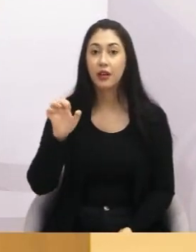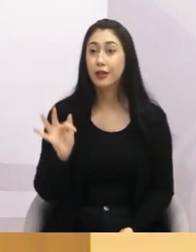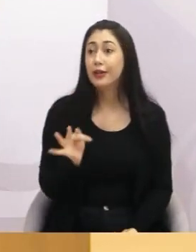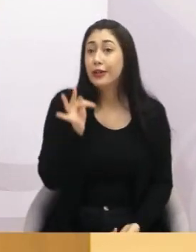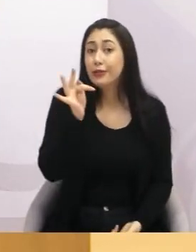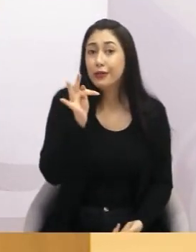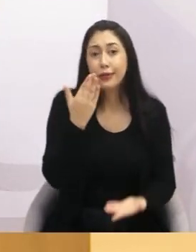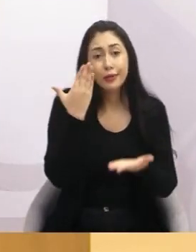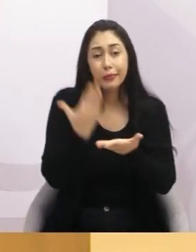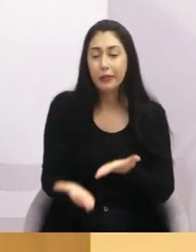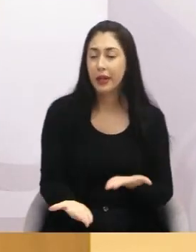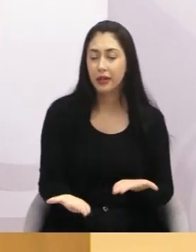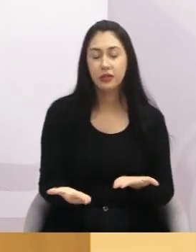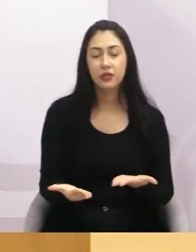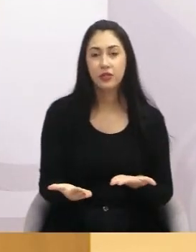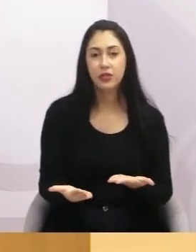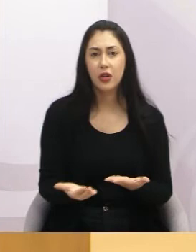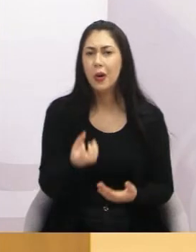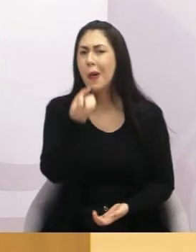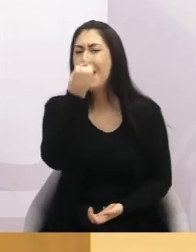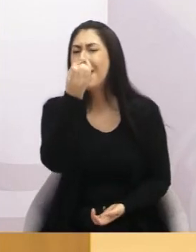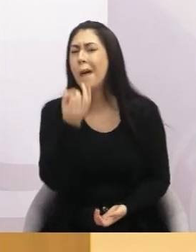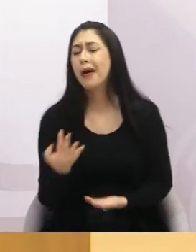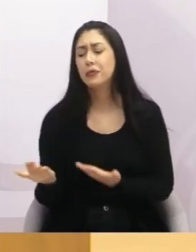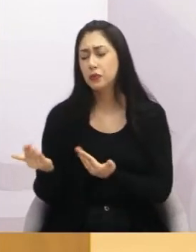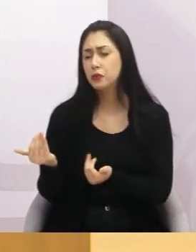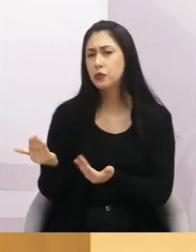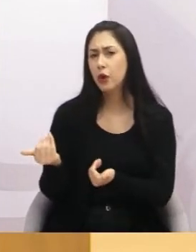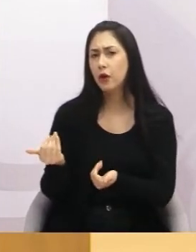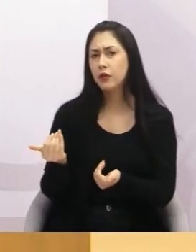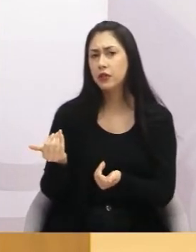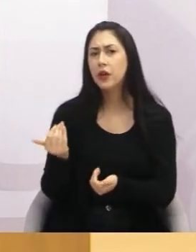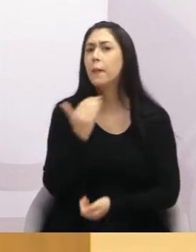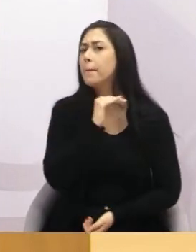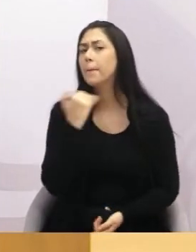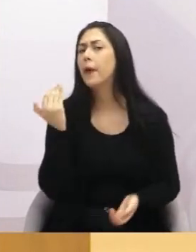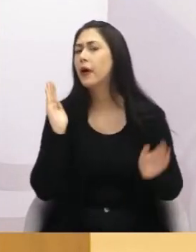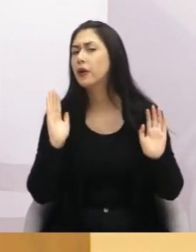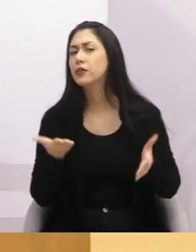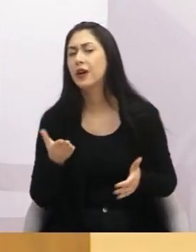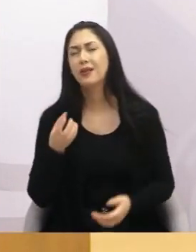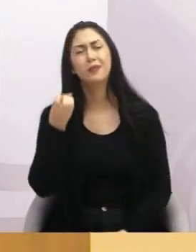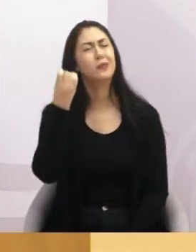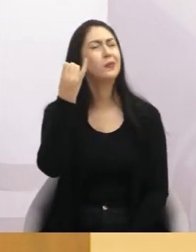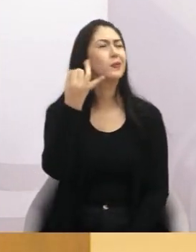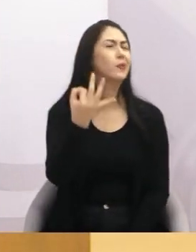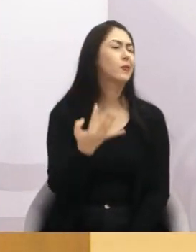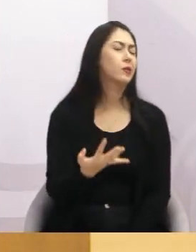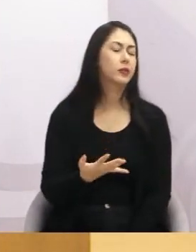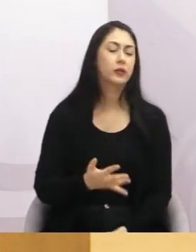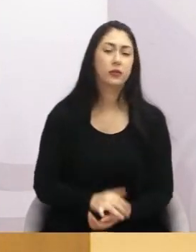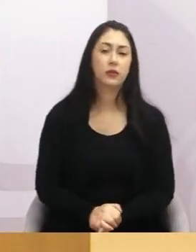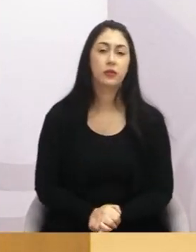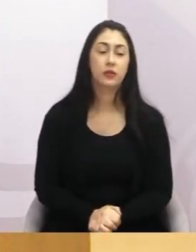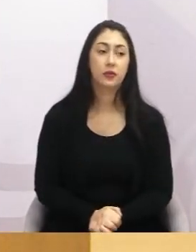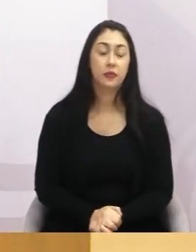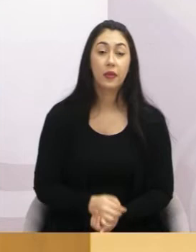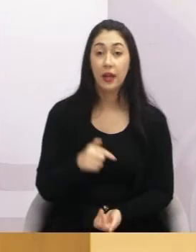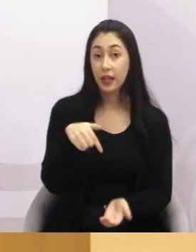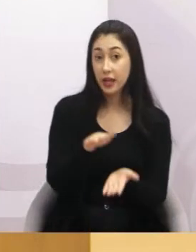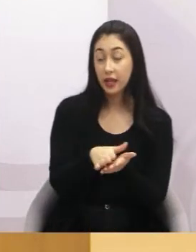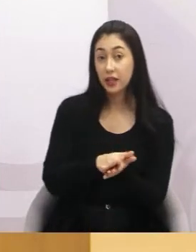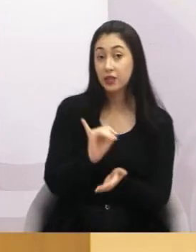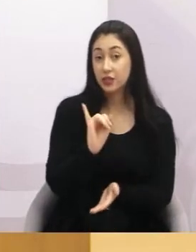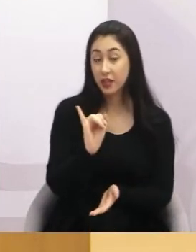estamos perdendo. E quantos jovens já nos perderam na pandemia? São muitos jovens. Jacareí, por